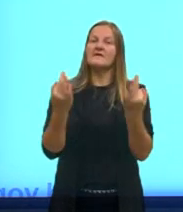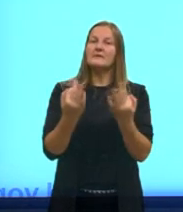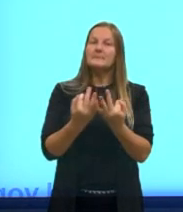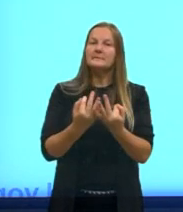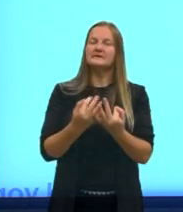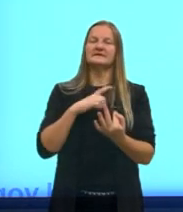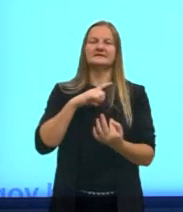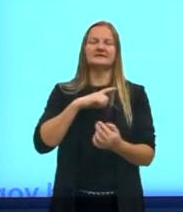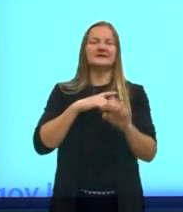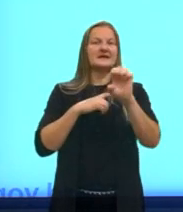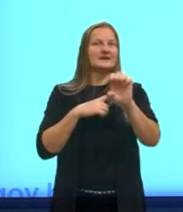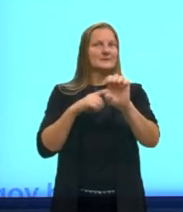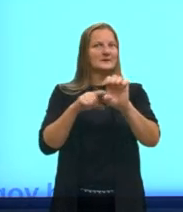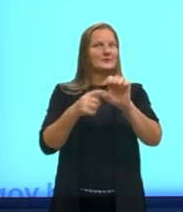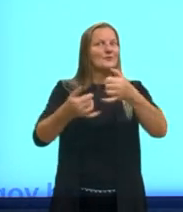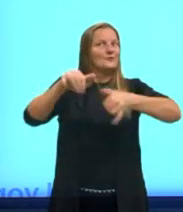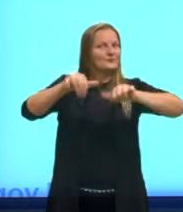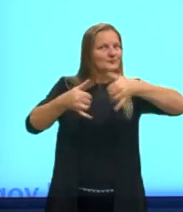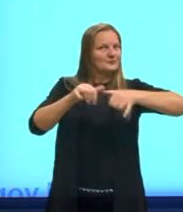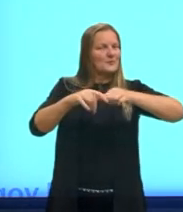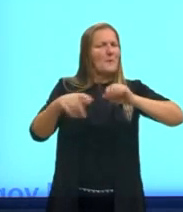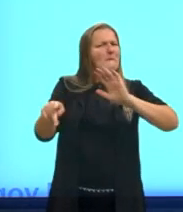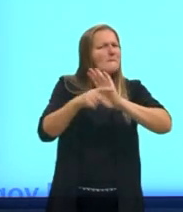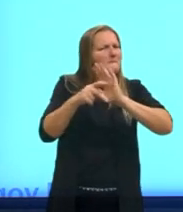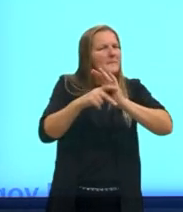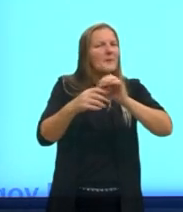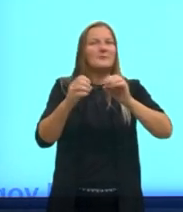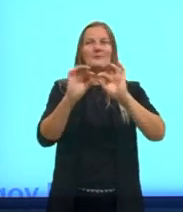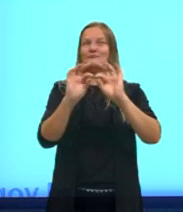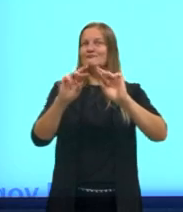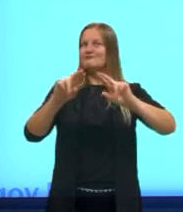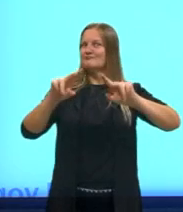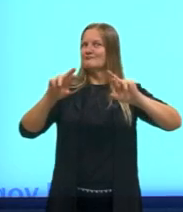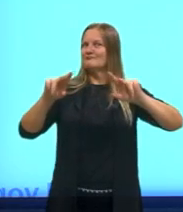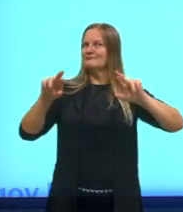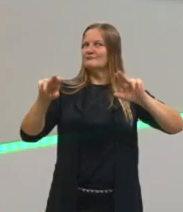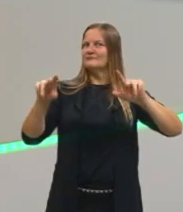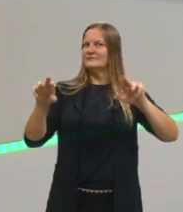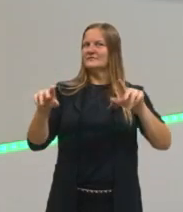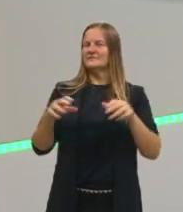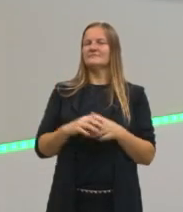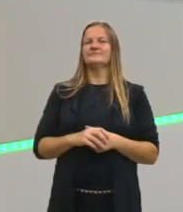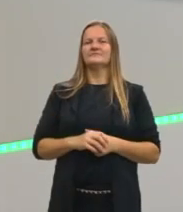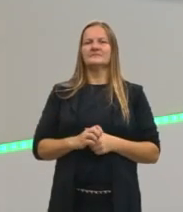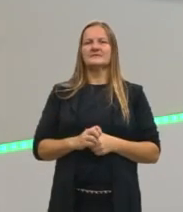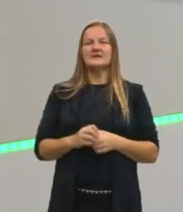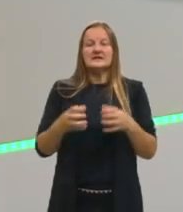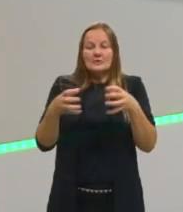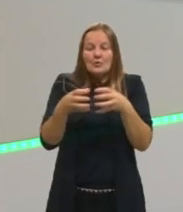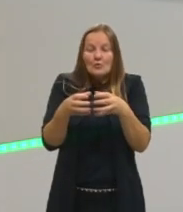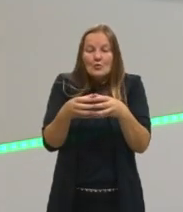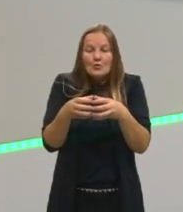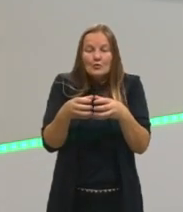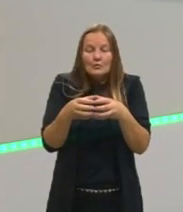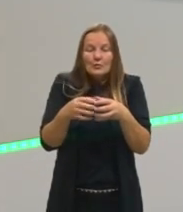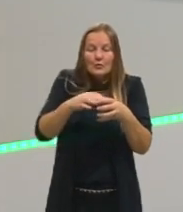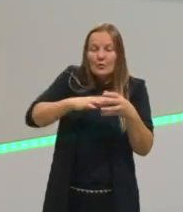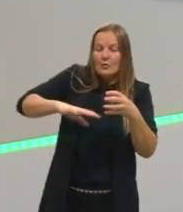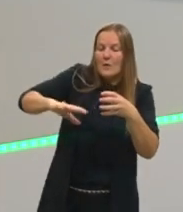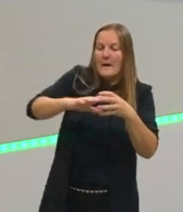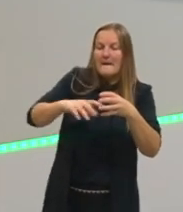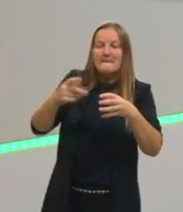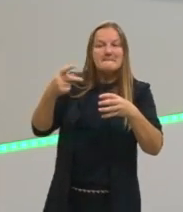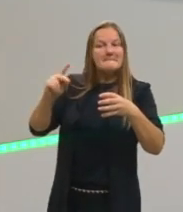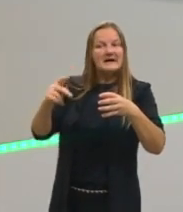os elementos apresentam propriedades químicas bem distintas não né gente bem pelo contrário quando a gente tá você pensa nossa família